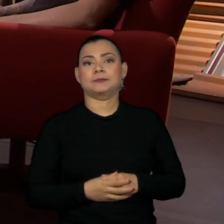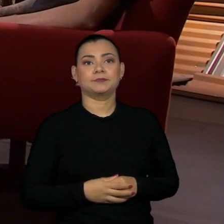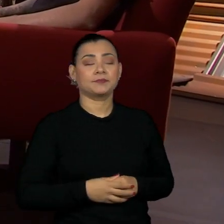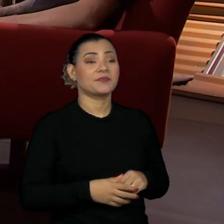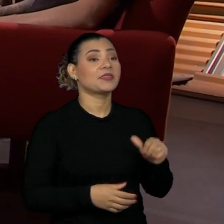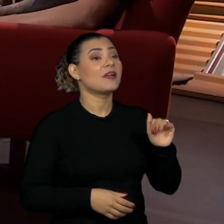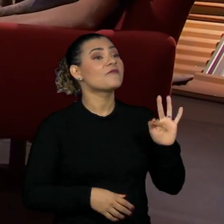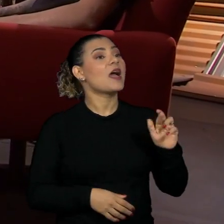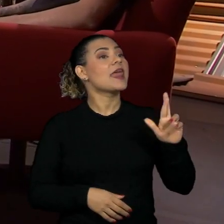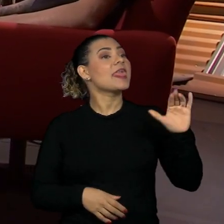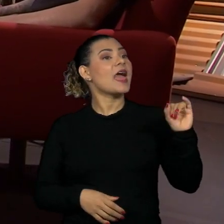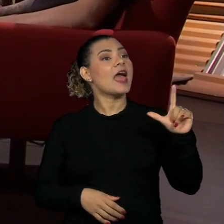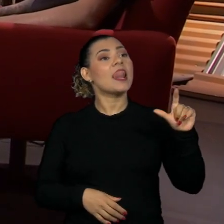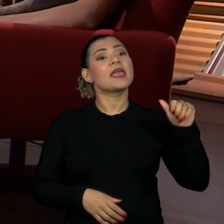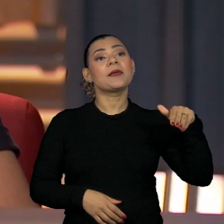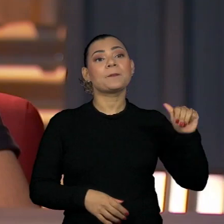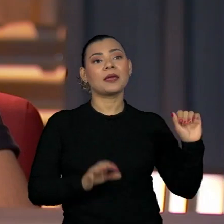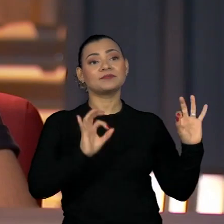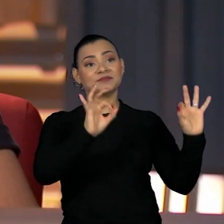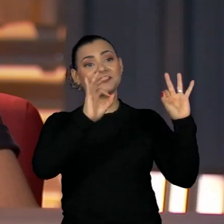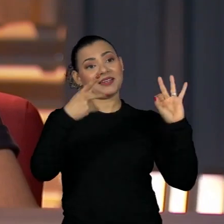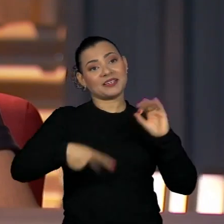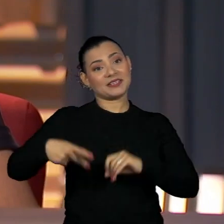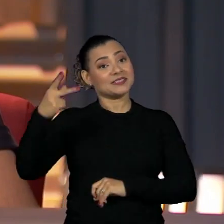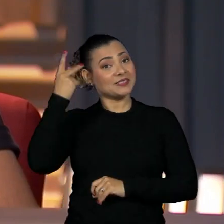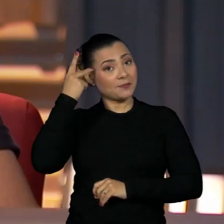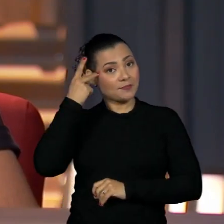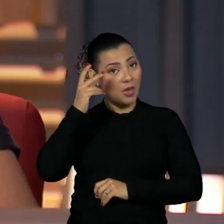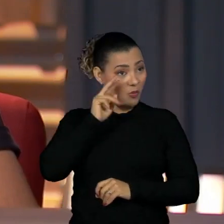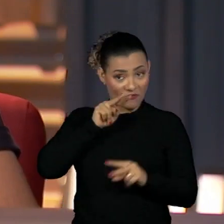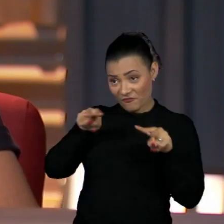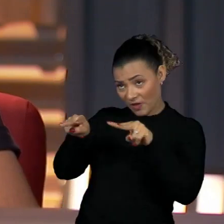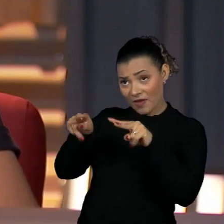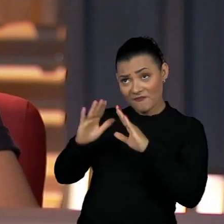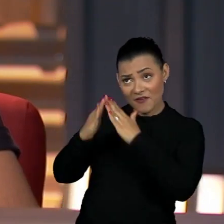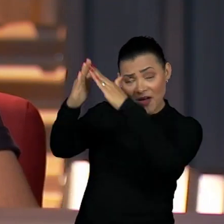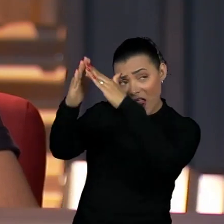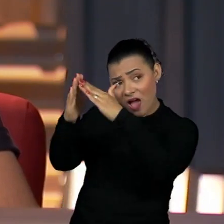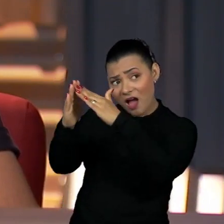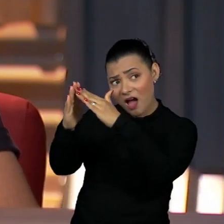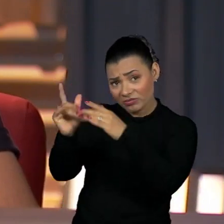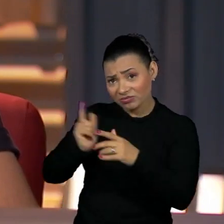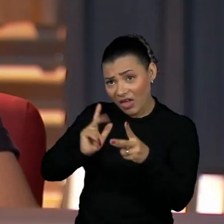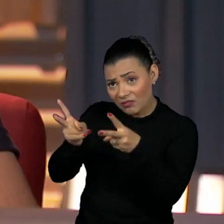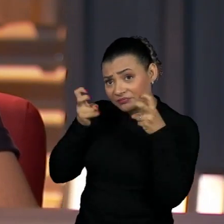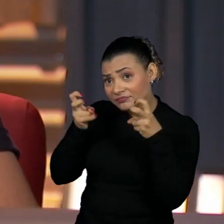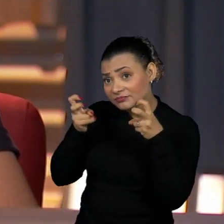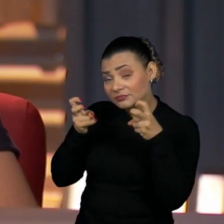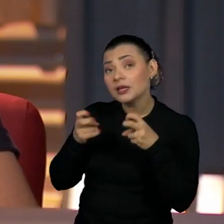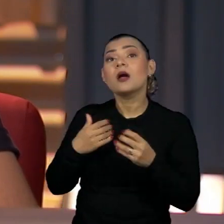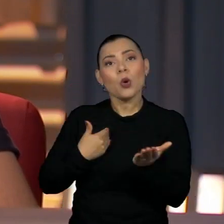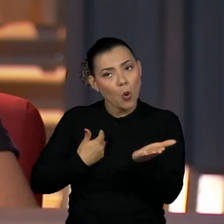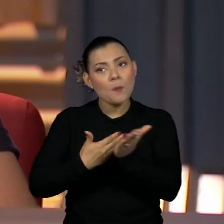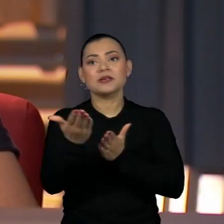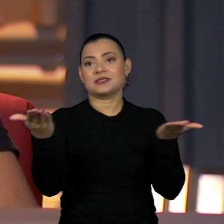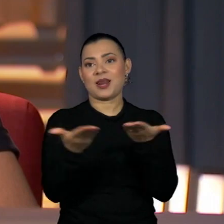Lima olha para a favela? Nossa, pergunta muito boa. Eu acho que está começando a olhar.